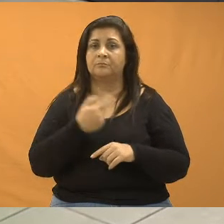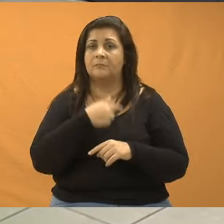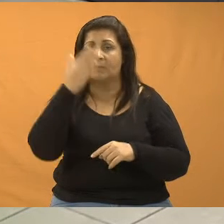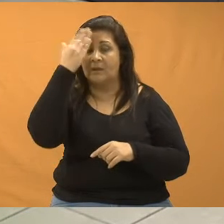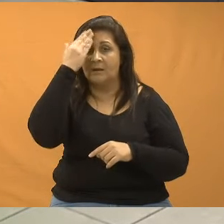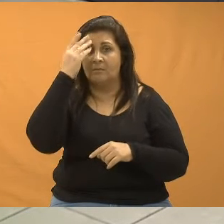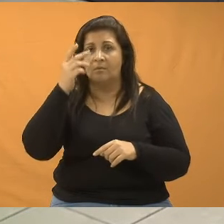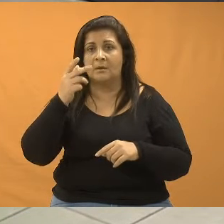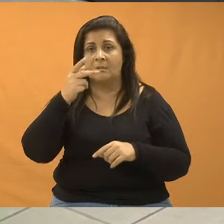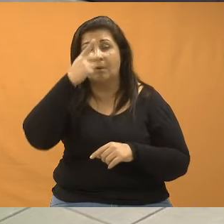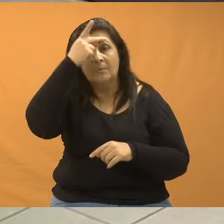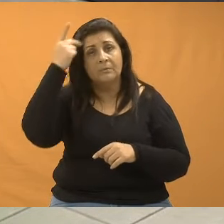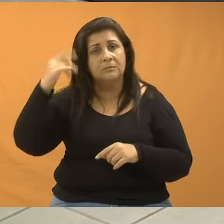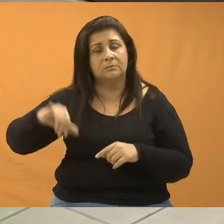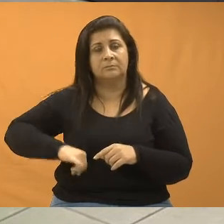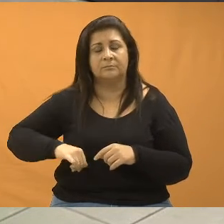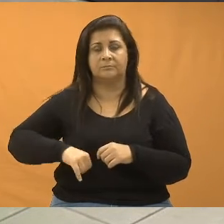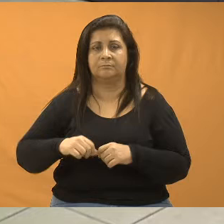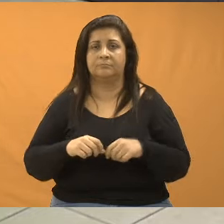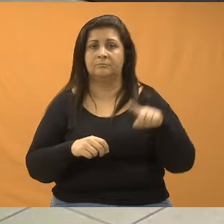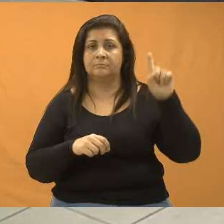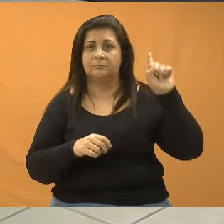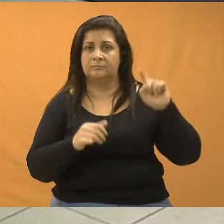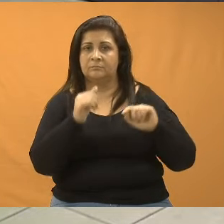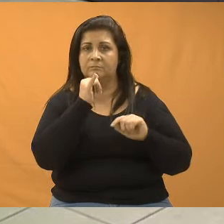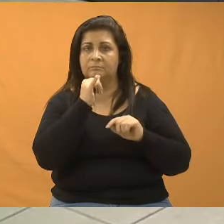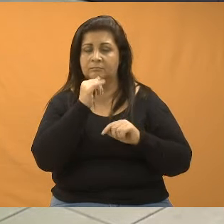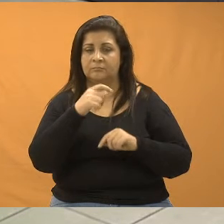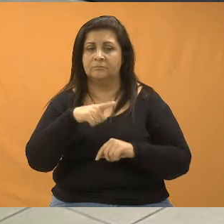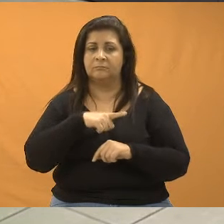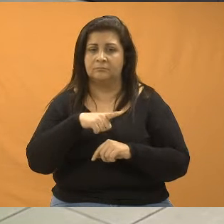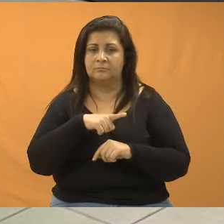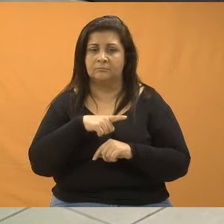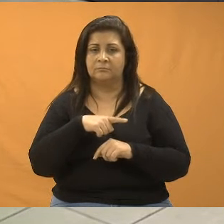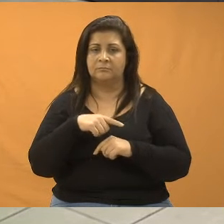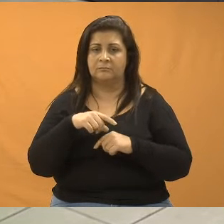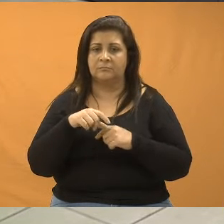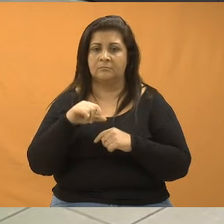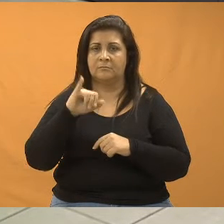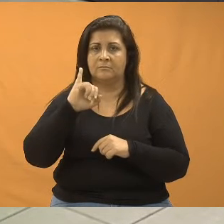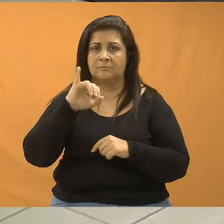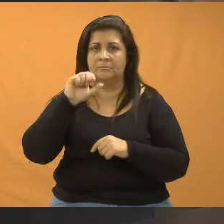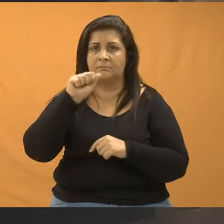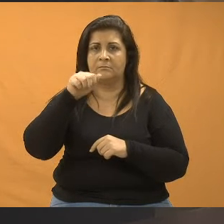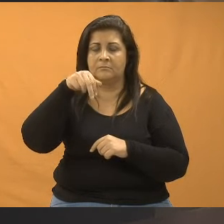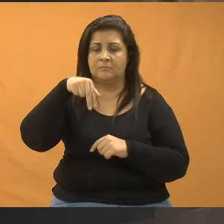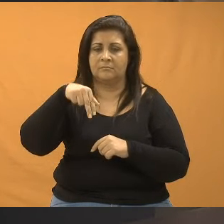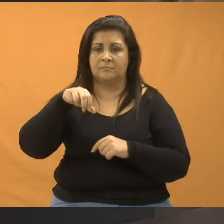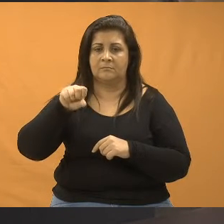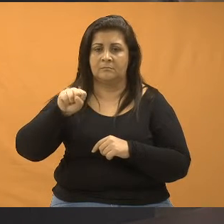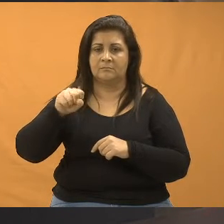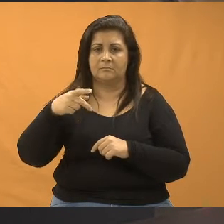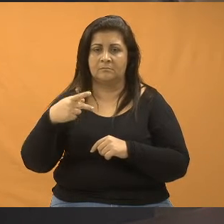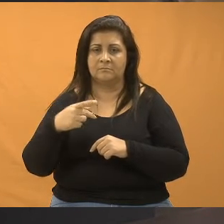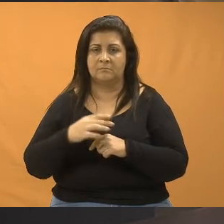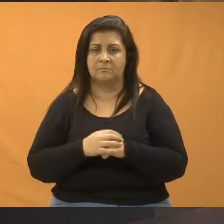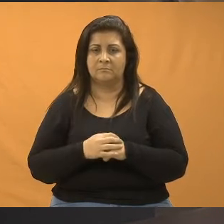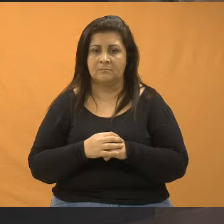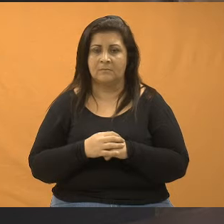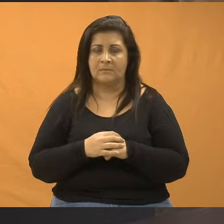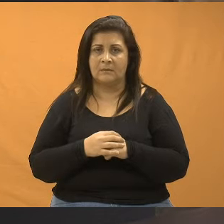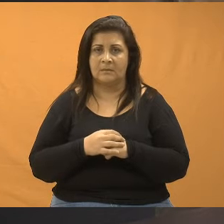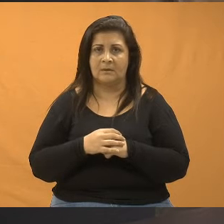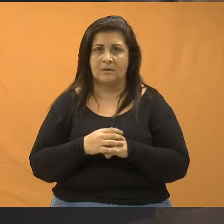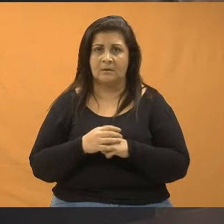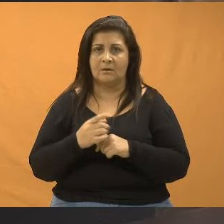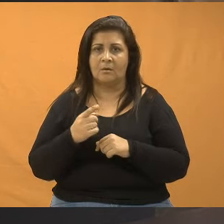pessoas sofrem, não é? Eu, por exemplo, eu tenho IANSP, né? As pessoas acham que a gente também não depende do SUS. O meu